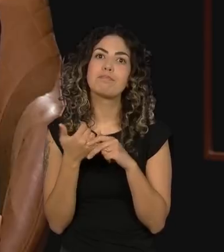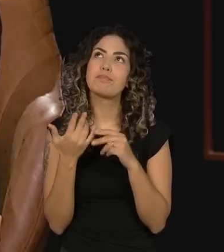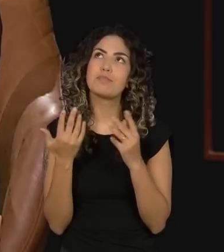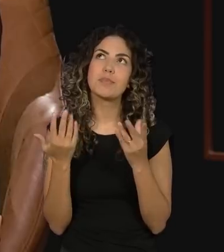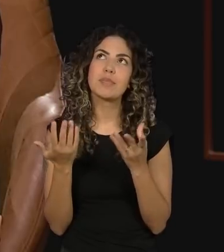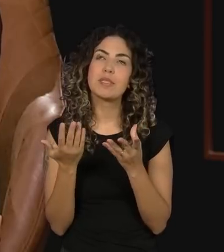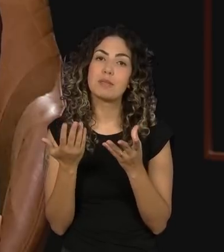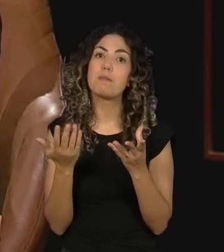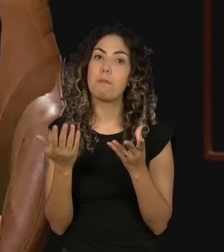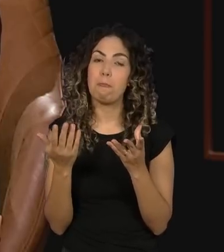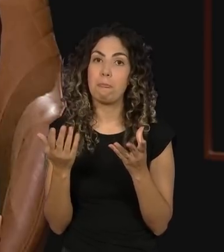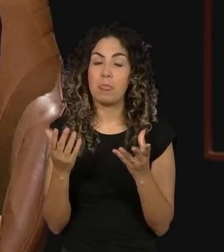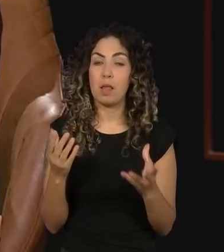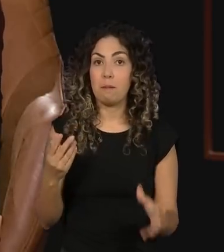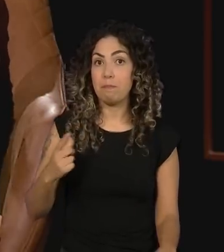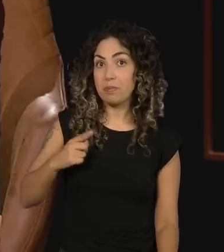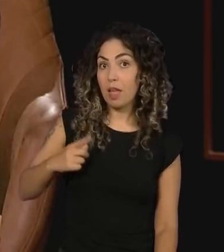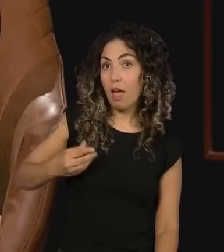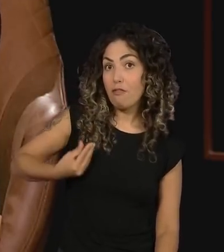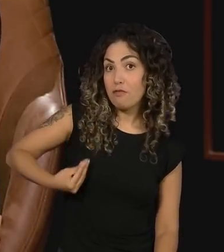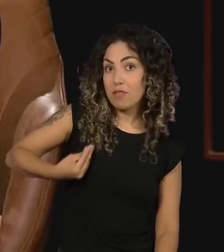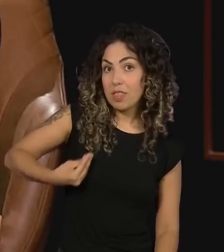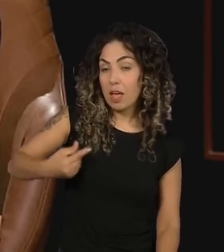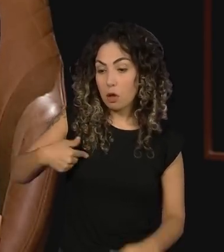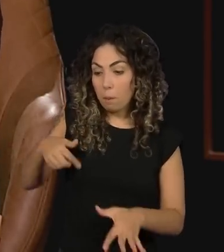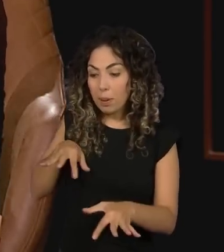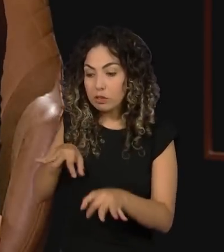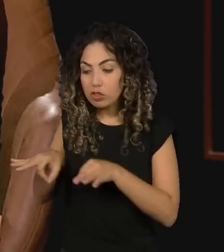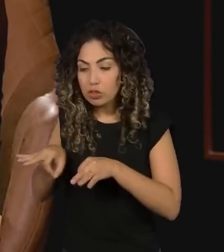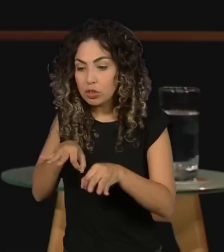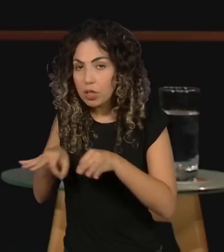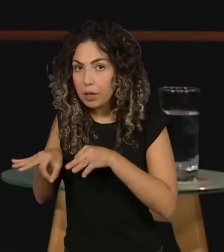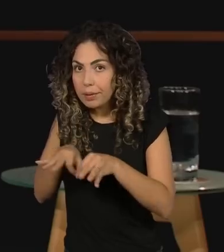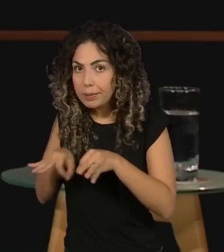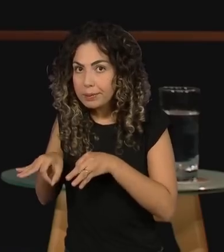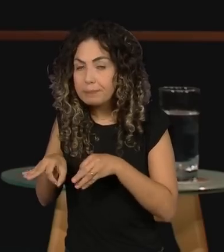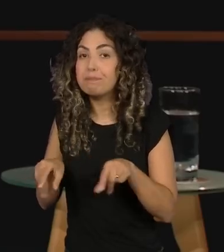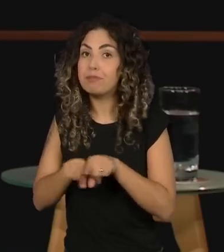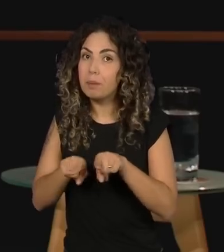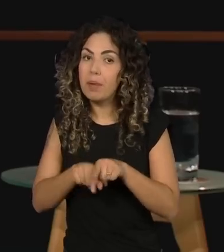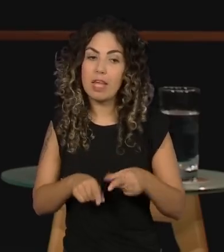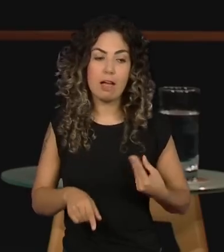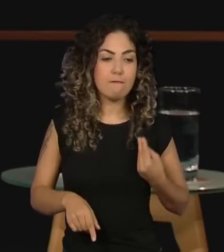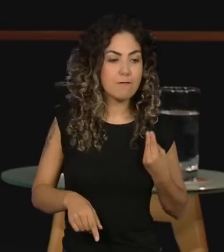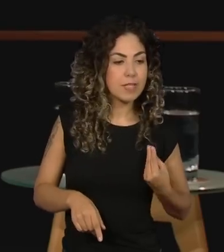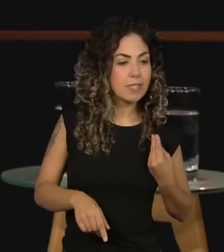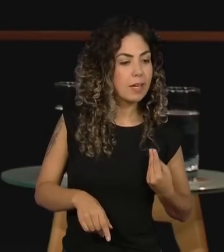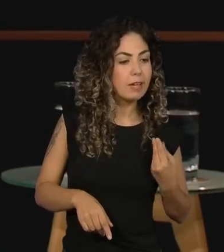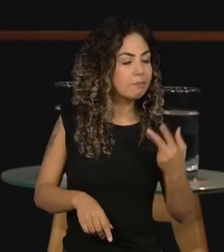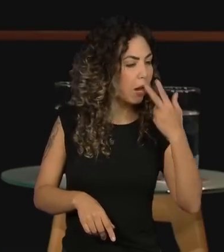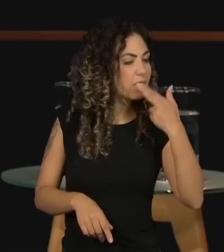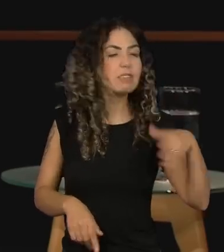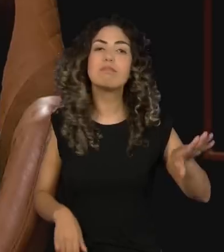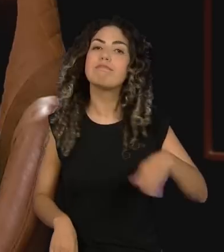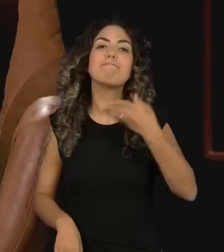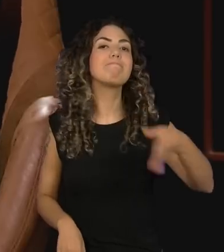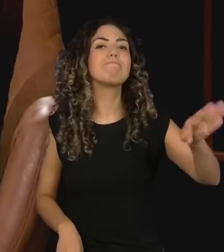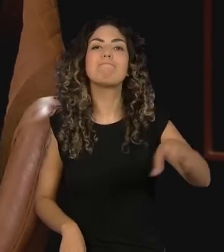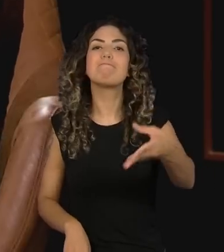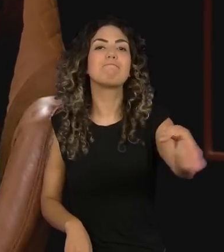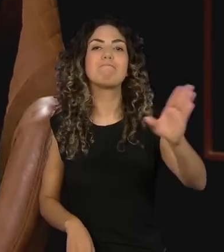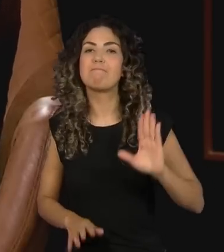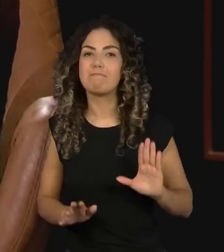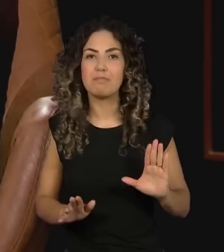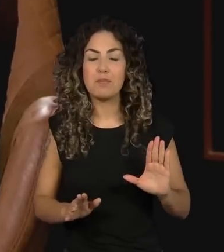Existe a vida planejada e existe a vida da estrada. A esperança